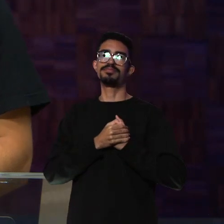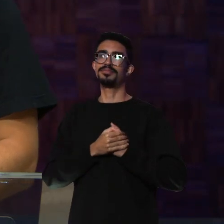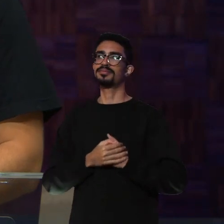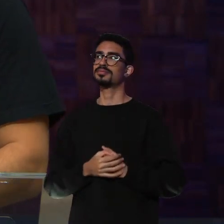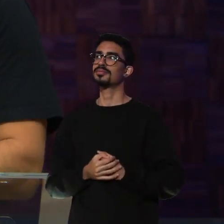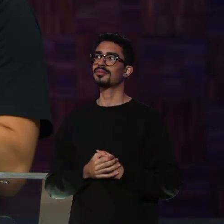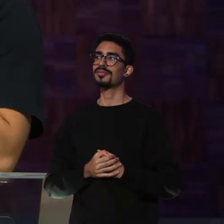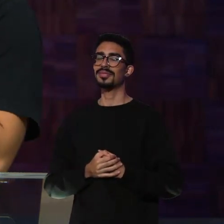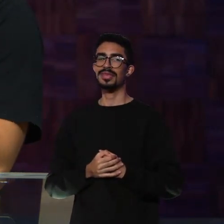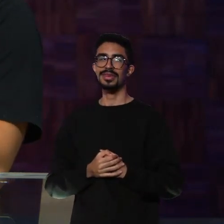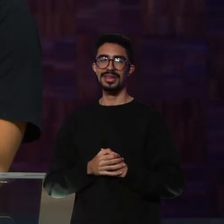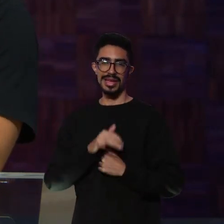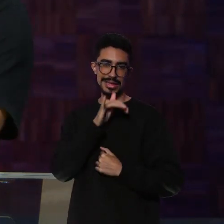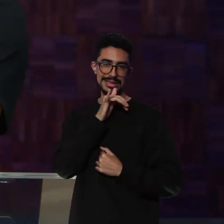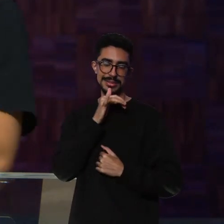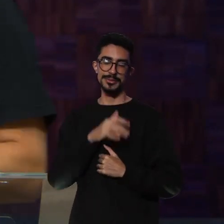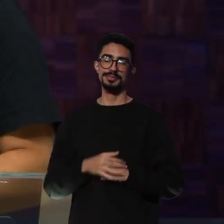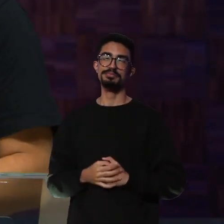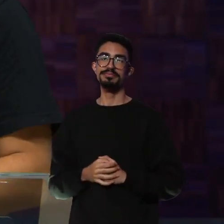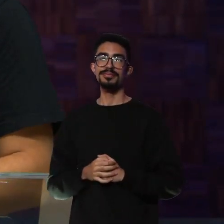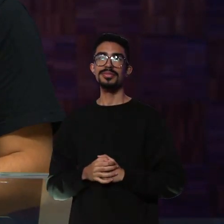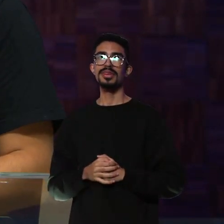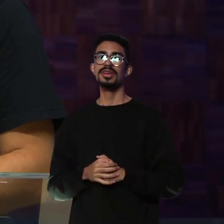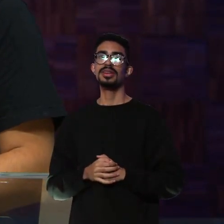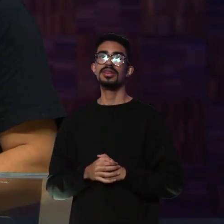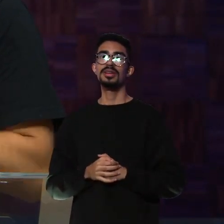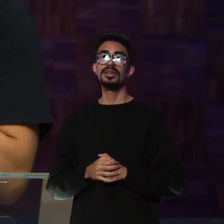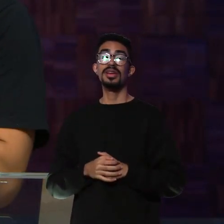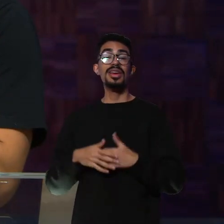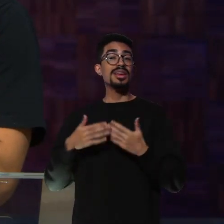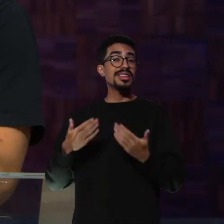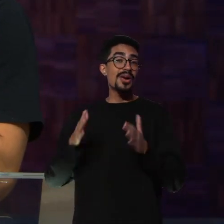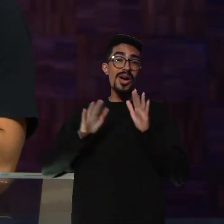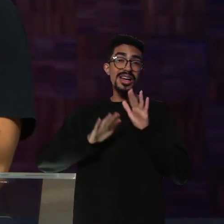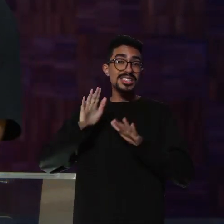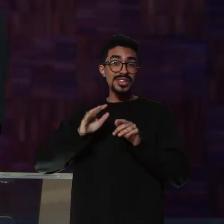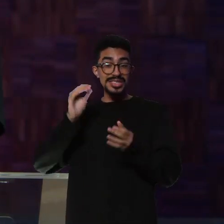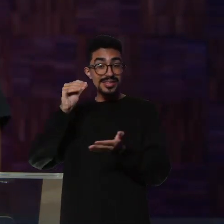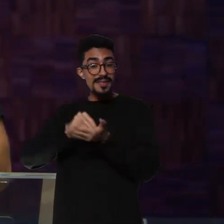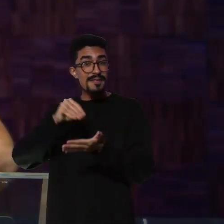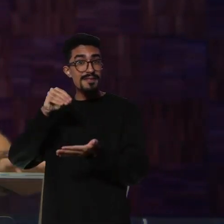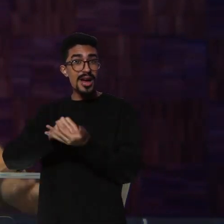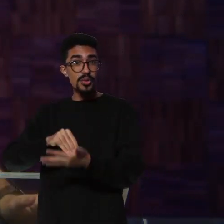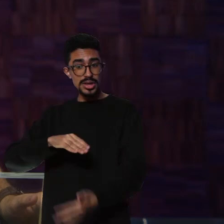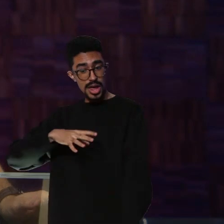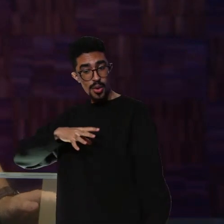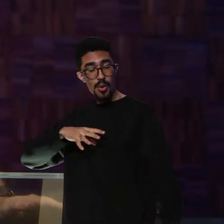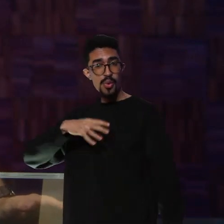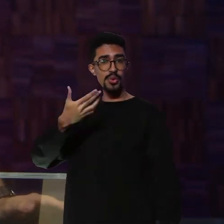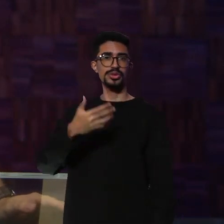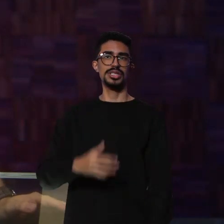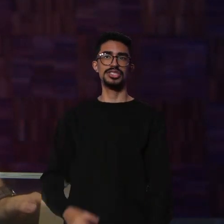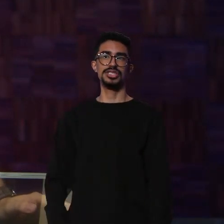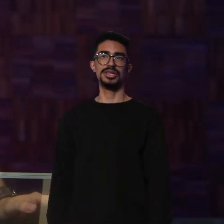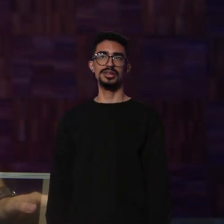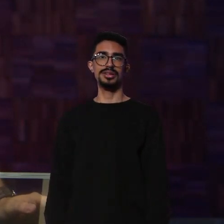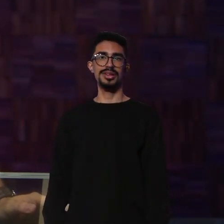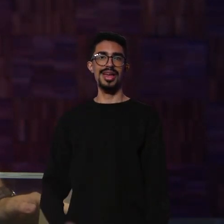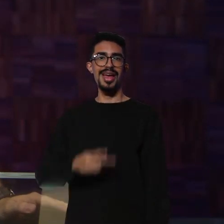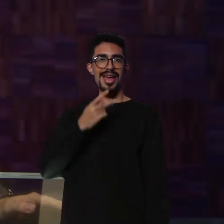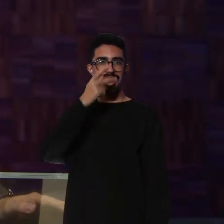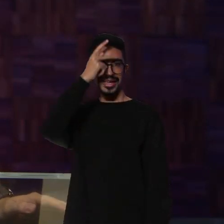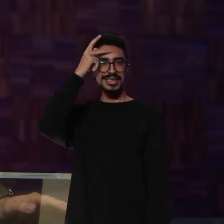falta é a ousadia do Espírito. Às vezes, muitas pessoas dizem que os cristãos são